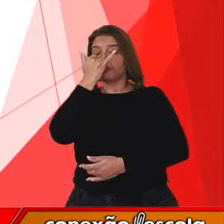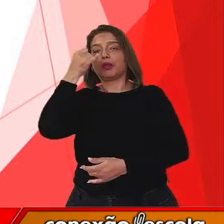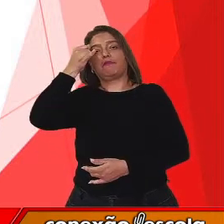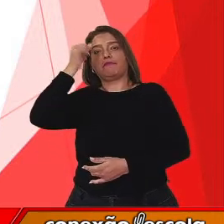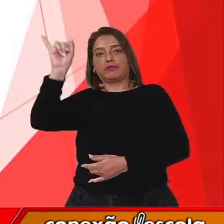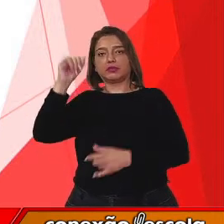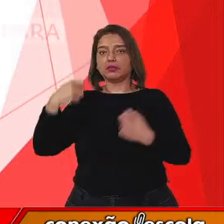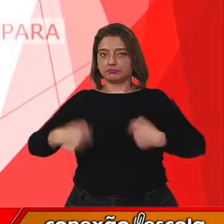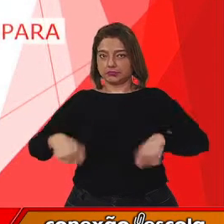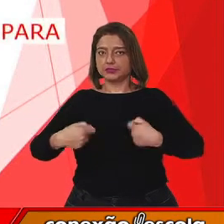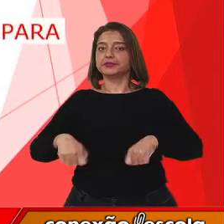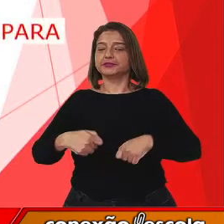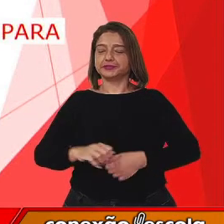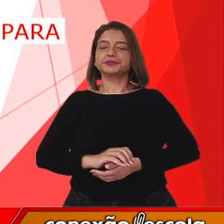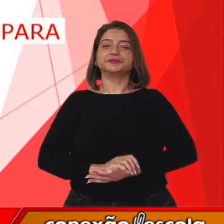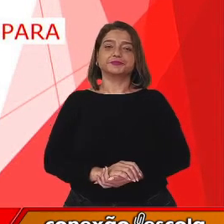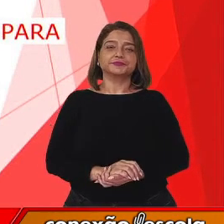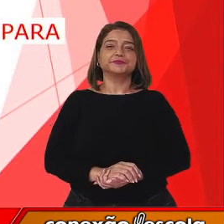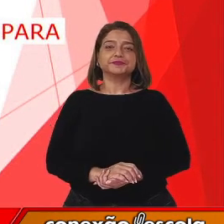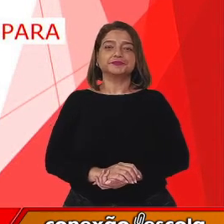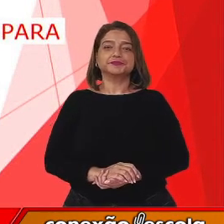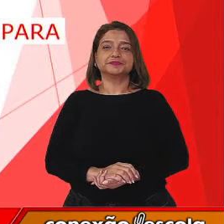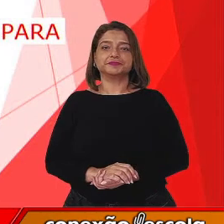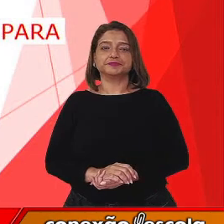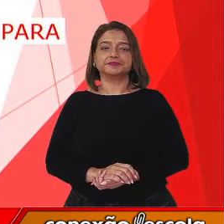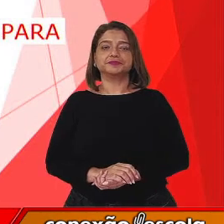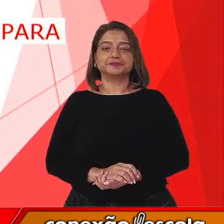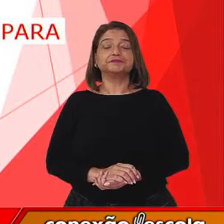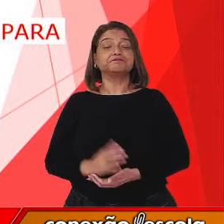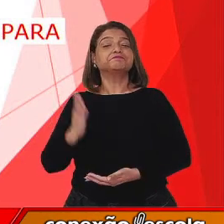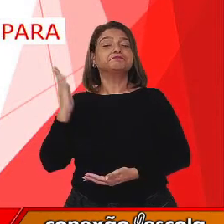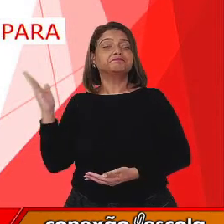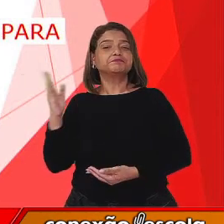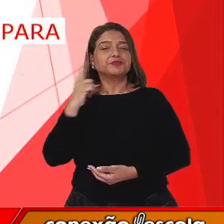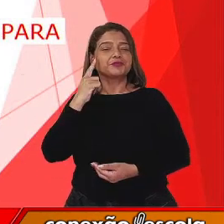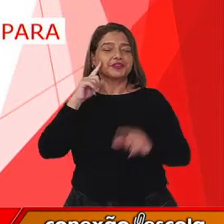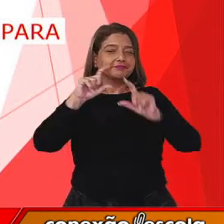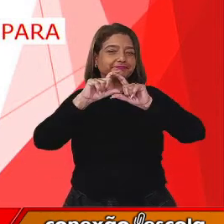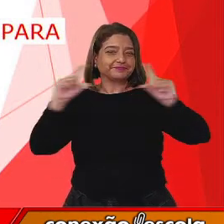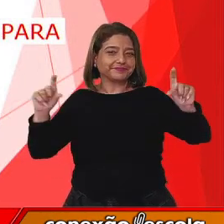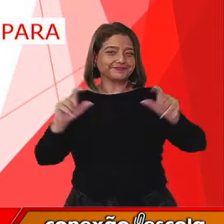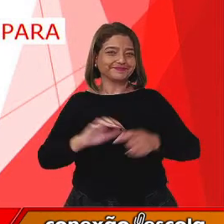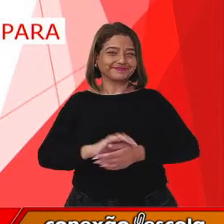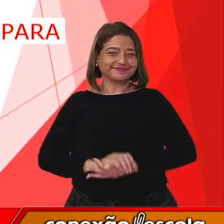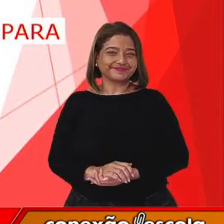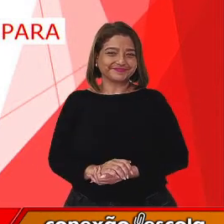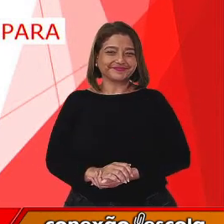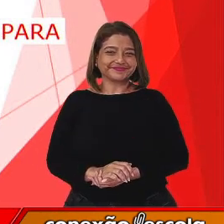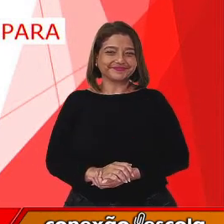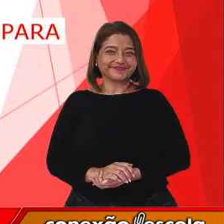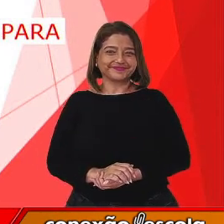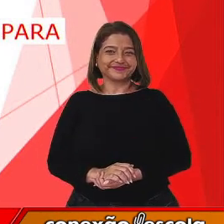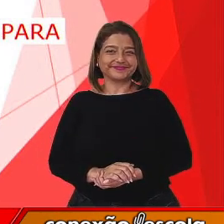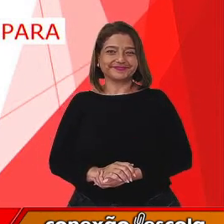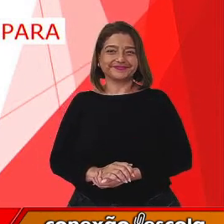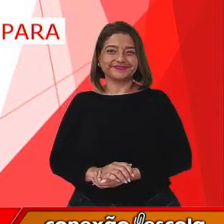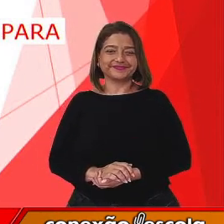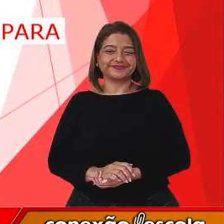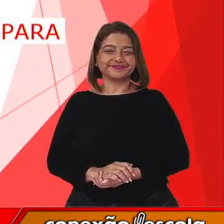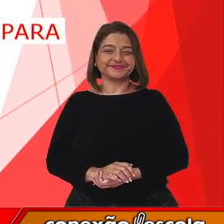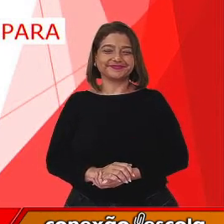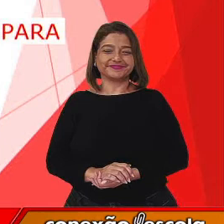certinho? Very good, pessoal. Então, there are community clinics and government